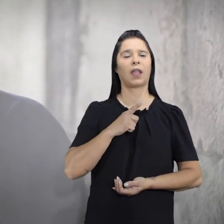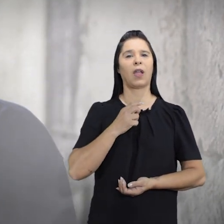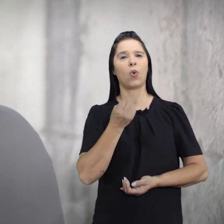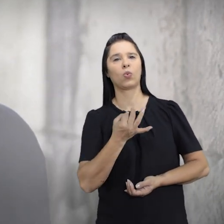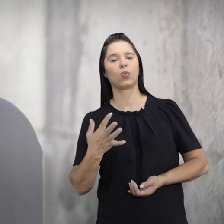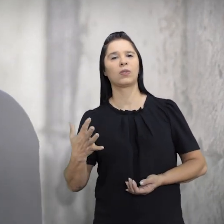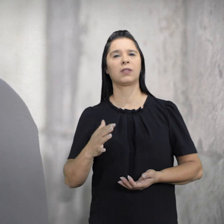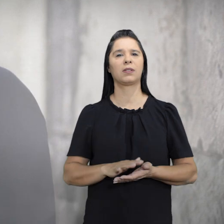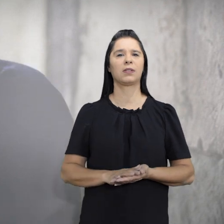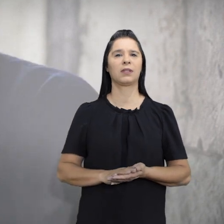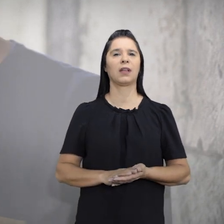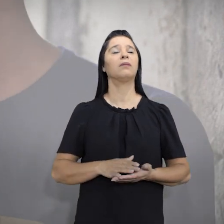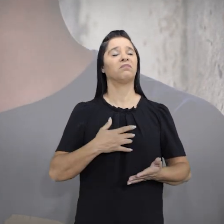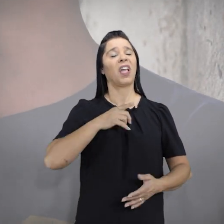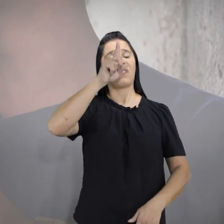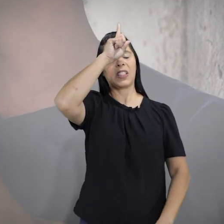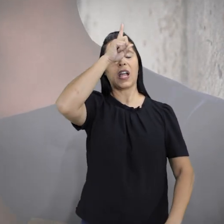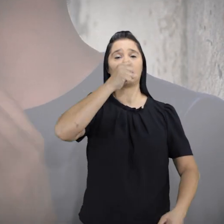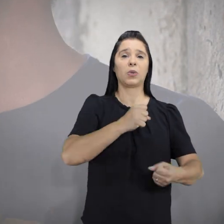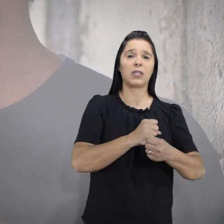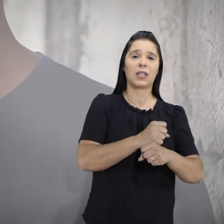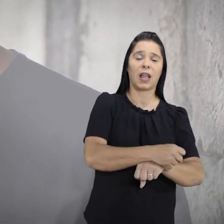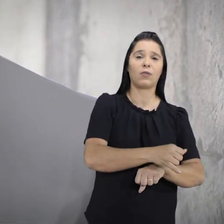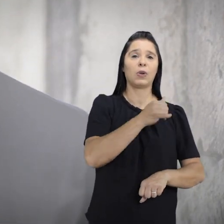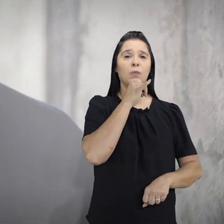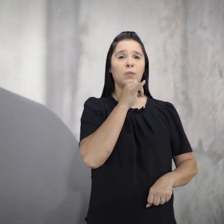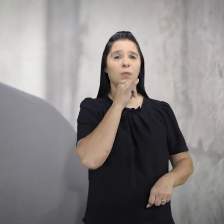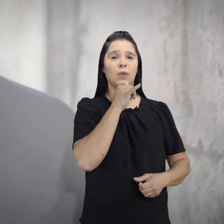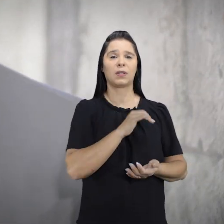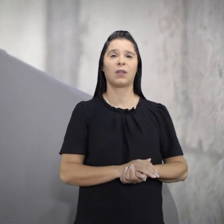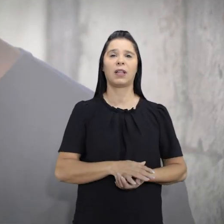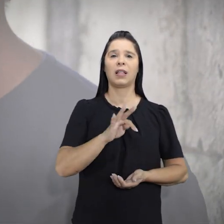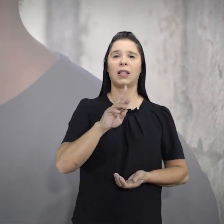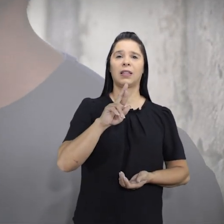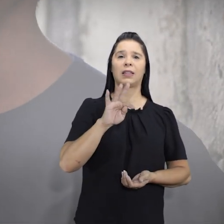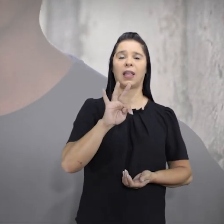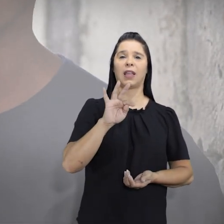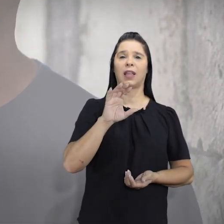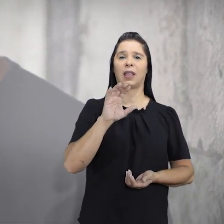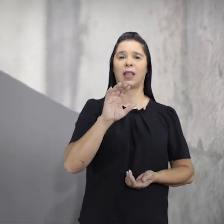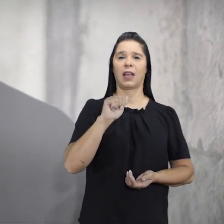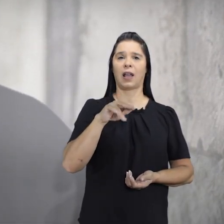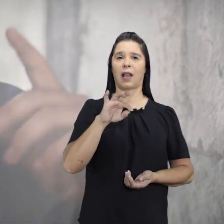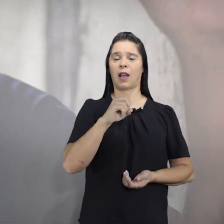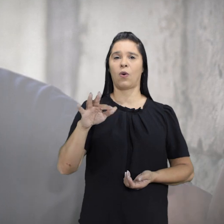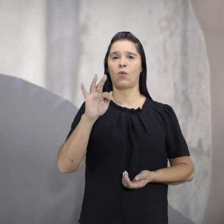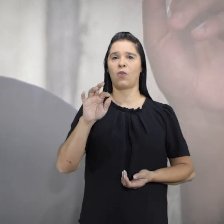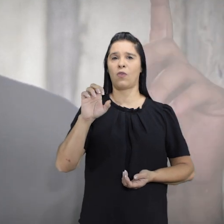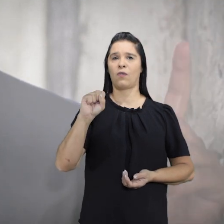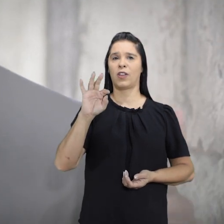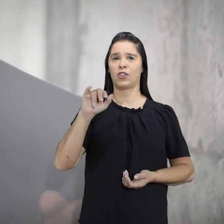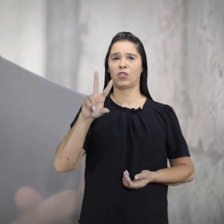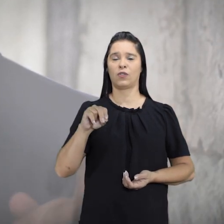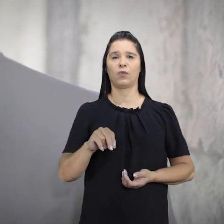foram criados pelos escravos. Vamos dar um exemplo aqui do tencão festivo. O tencão festivo, ele é tirado meião,